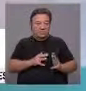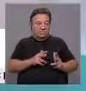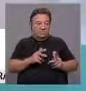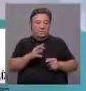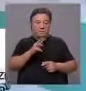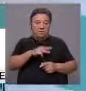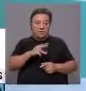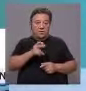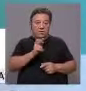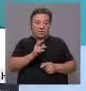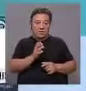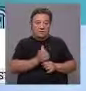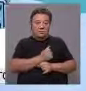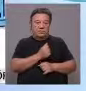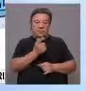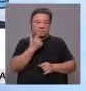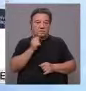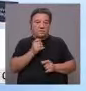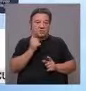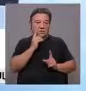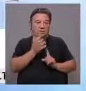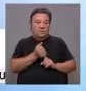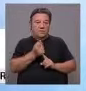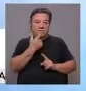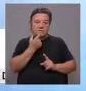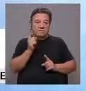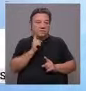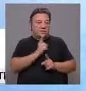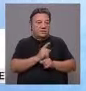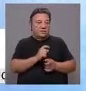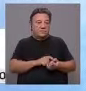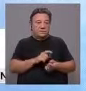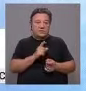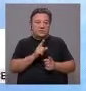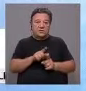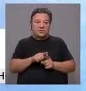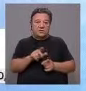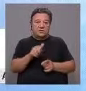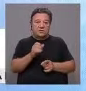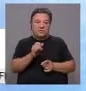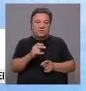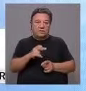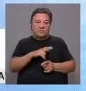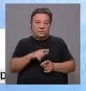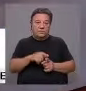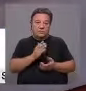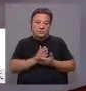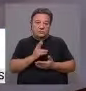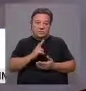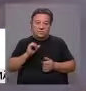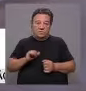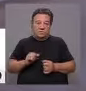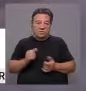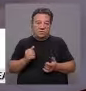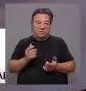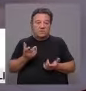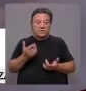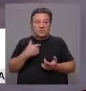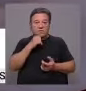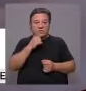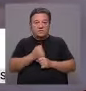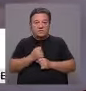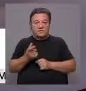anos e que é irrecuperável. Não teremos novamente estas espécies, como a boga portuguesa, por exemplo, que é exclusiva do nosso país. Então, o que podemos fazer